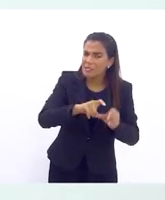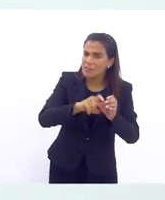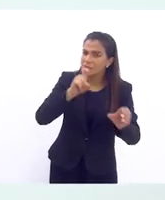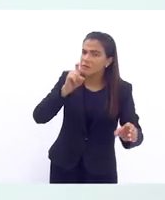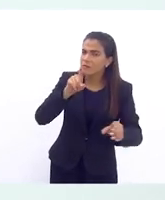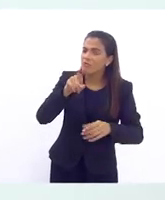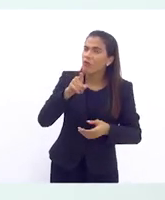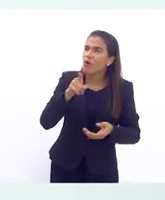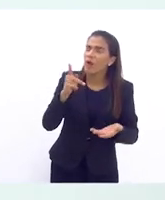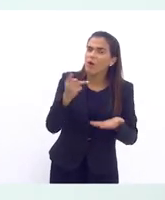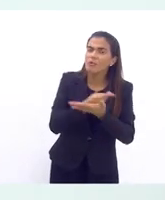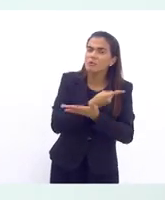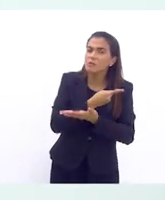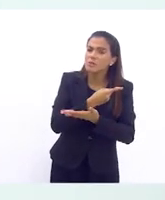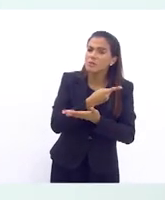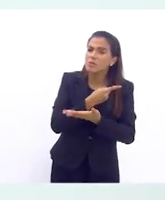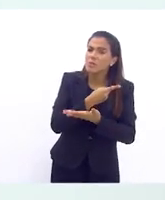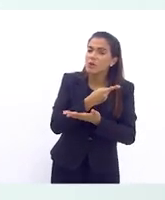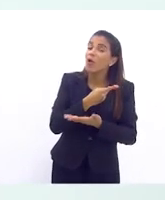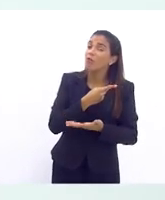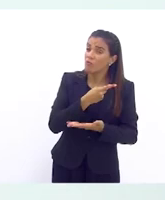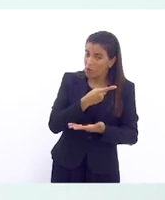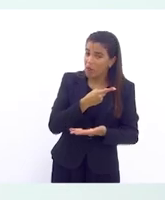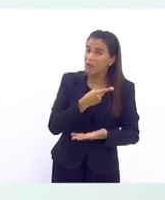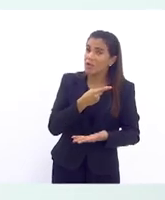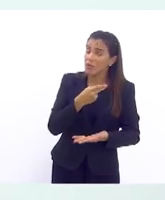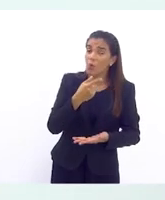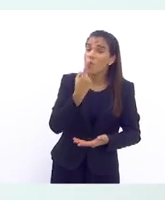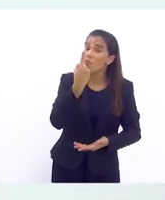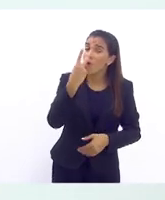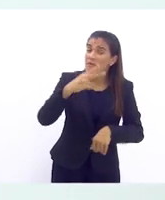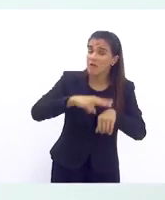foi feita final de 2019